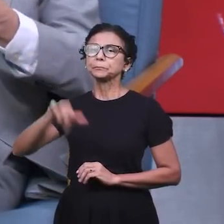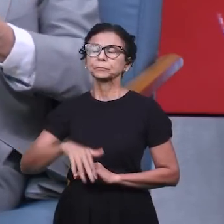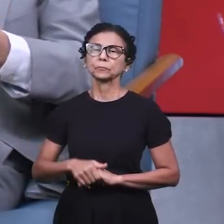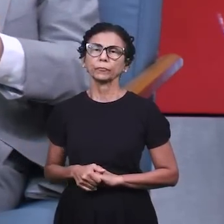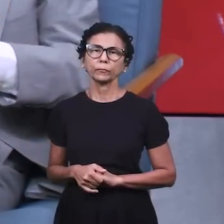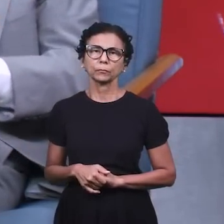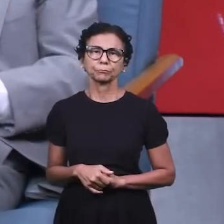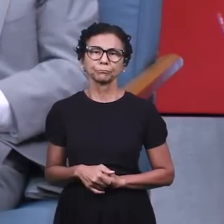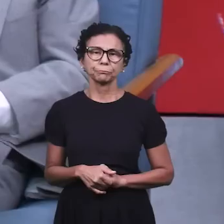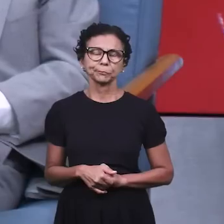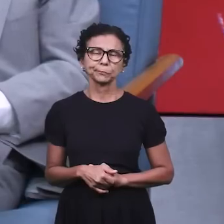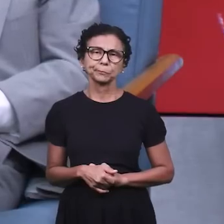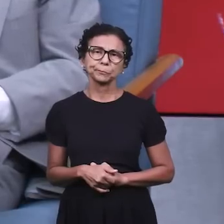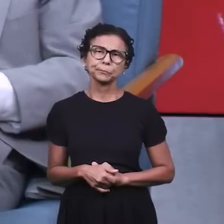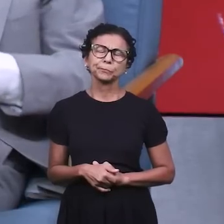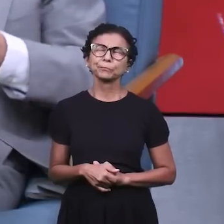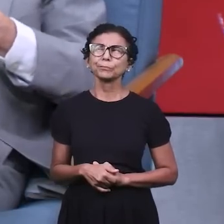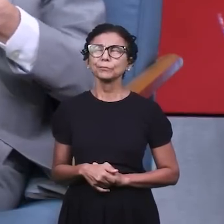que o Senhor esteja dando a ele,